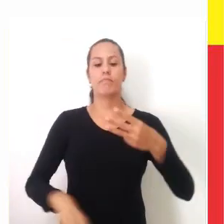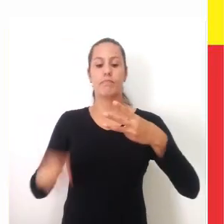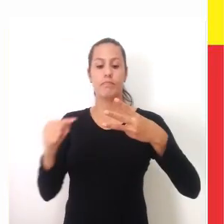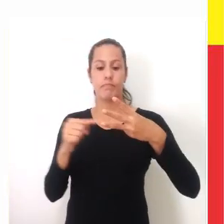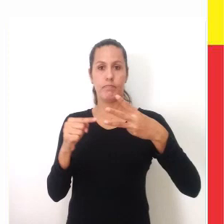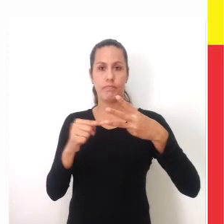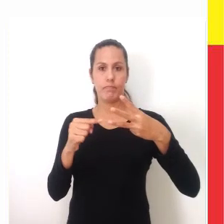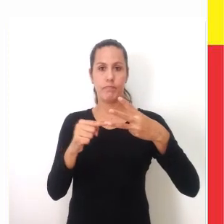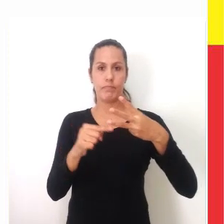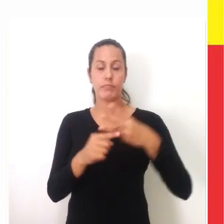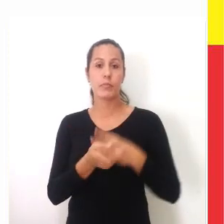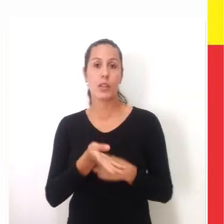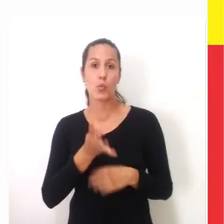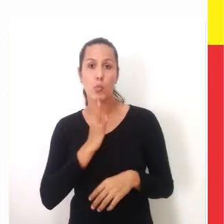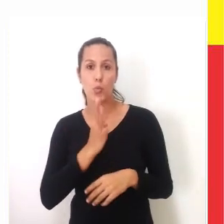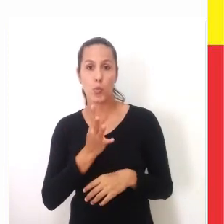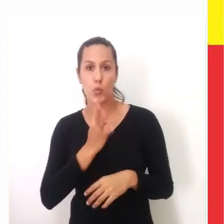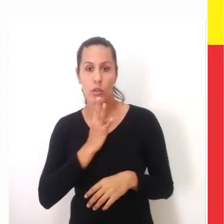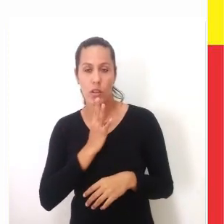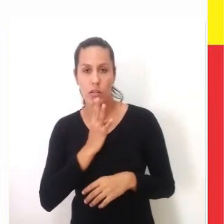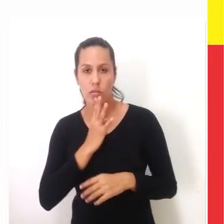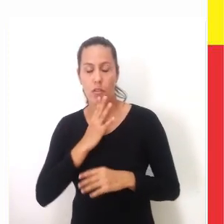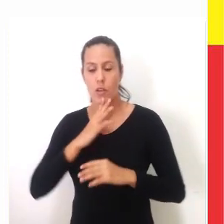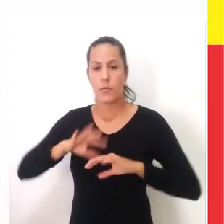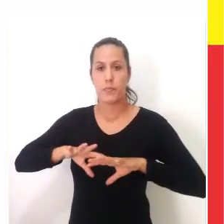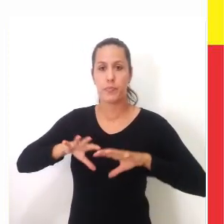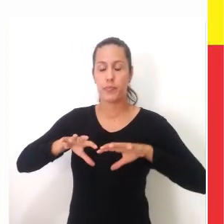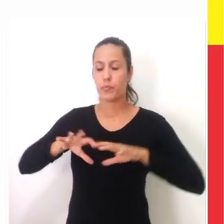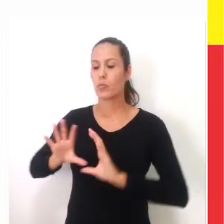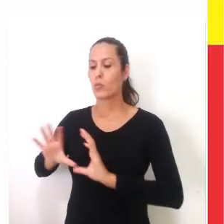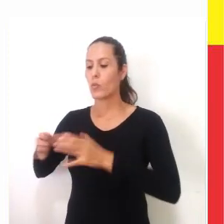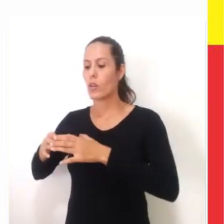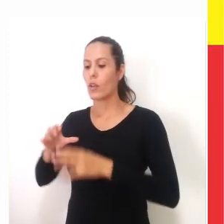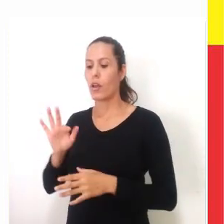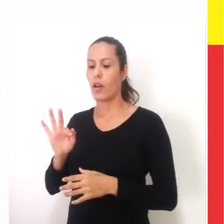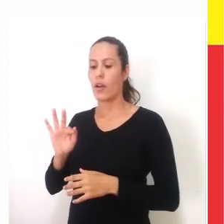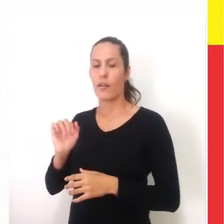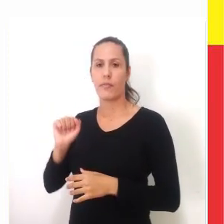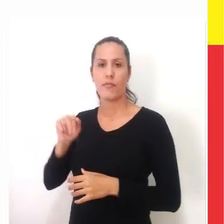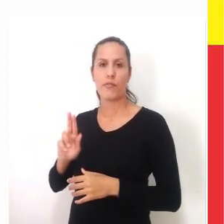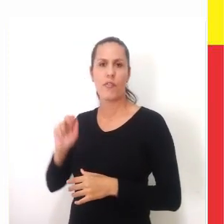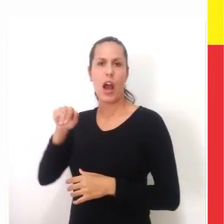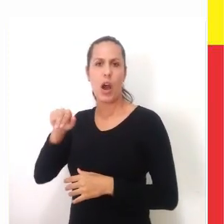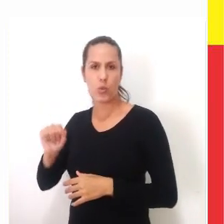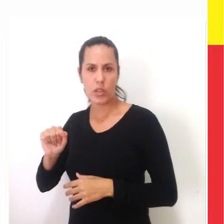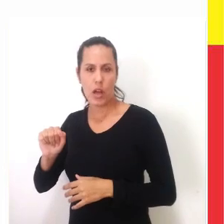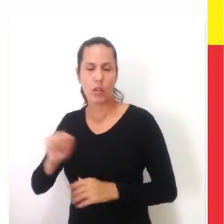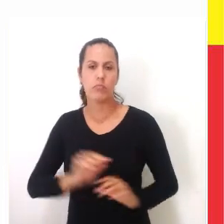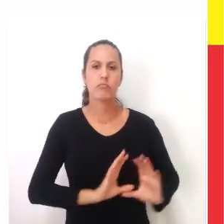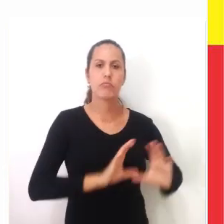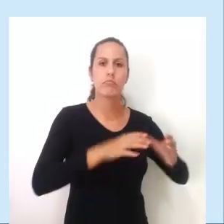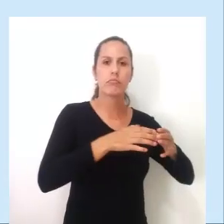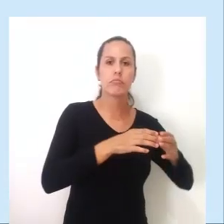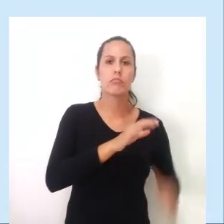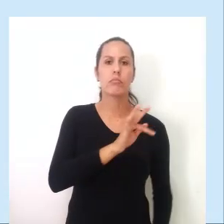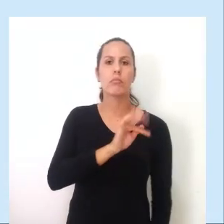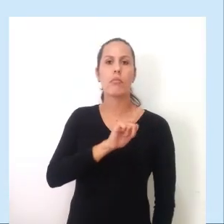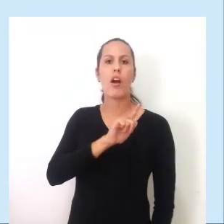motivo, conhecer a fauna e a flora do passado, ou